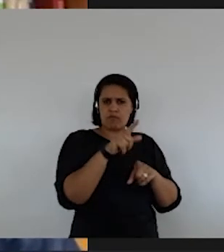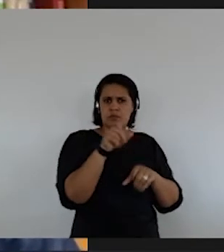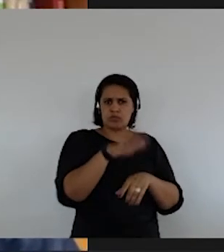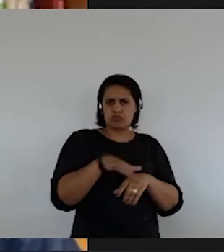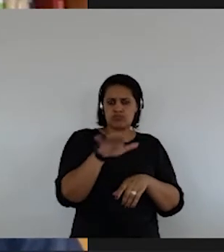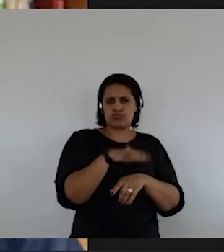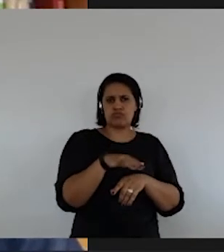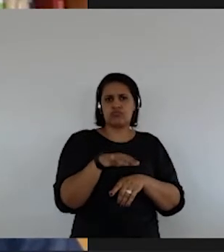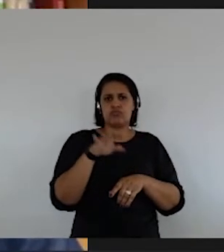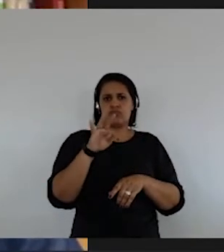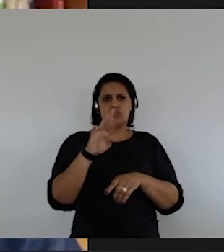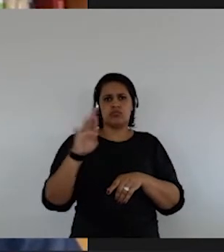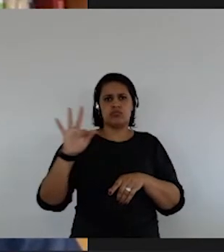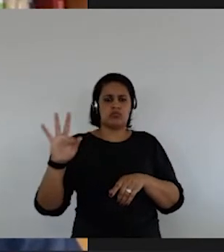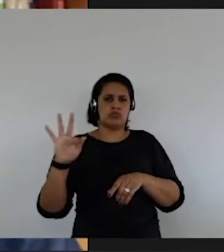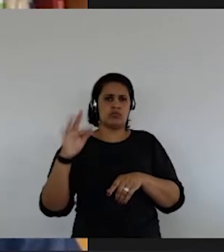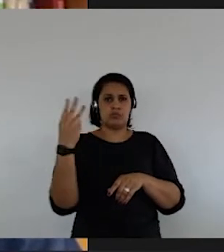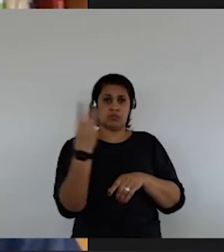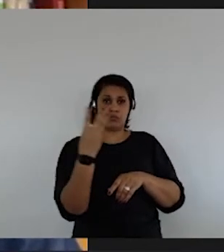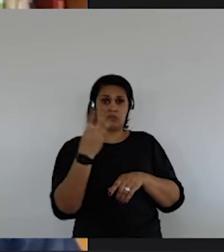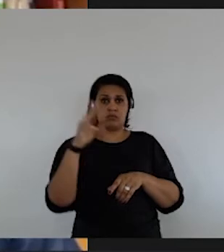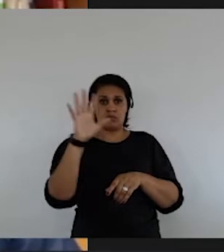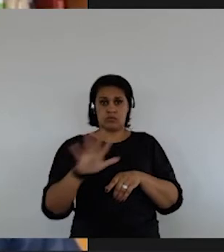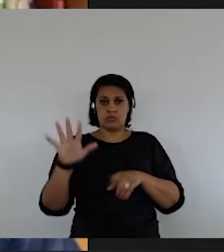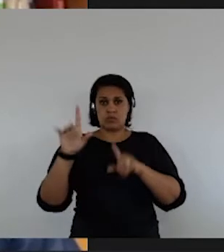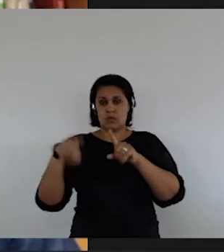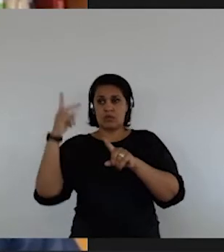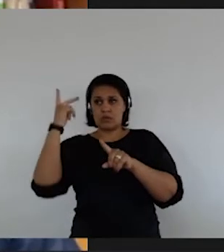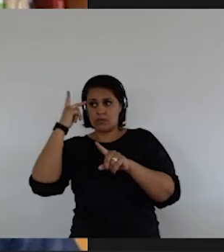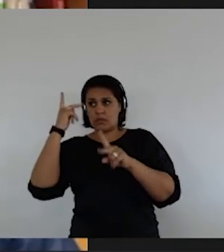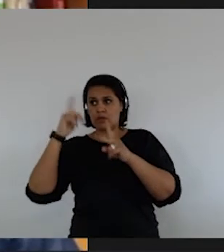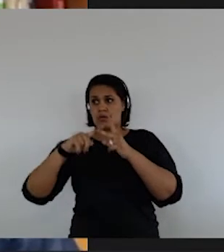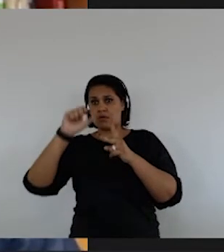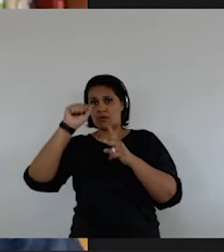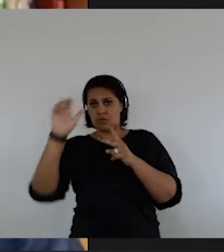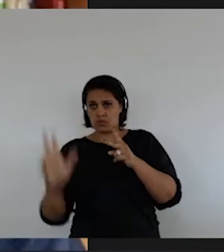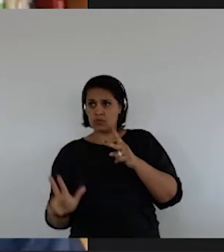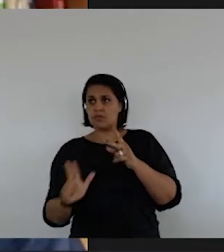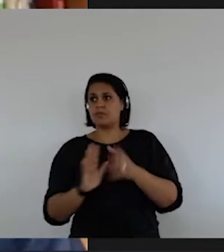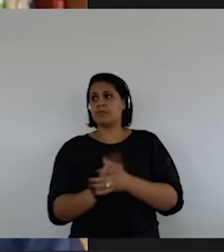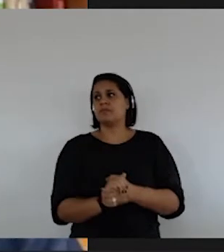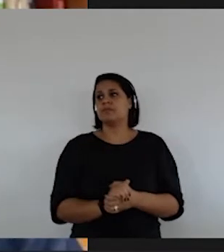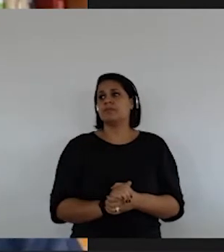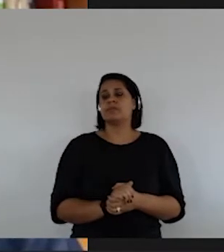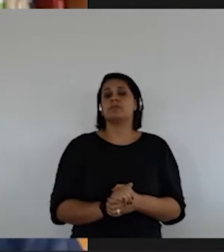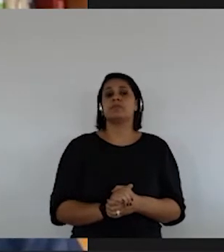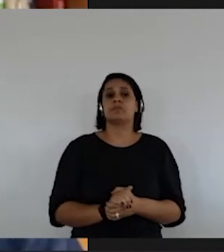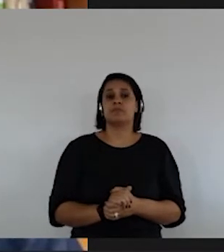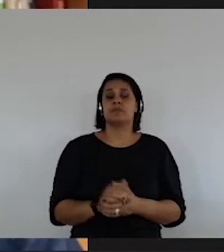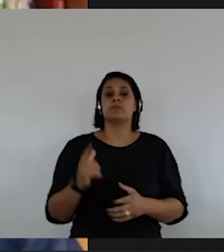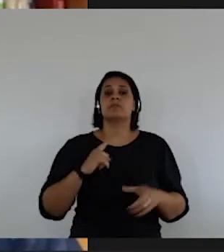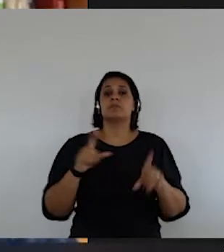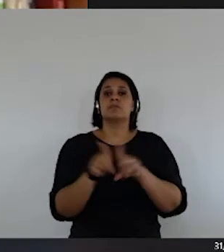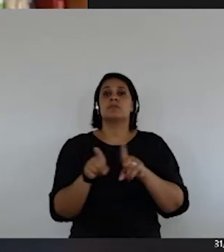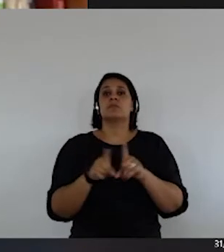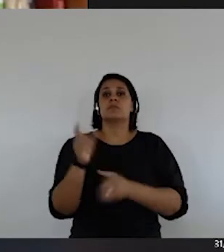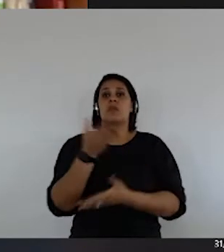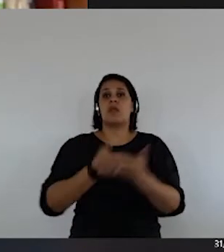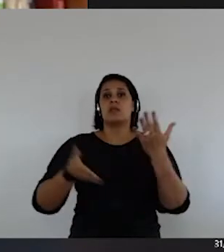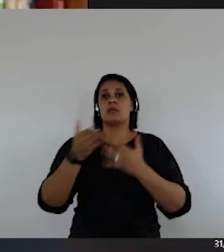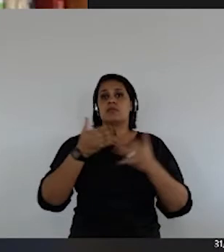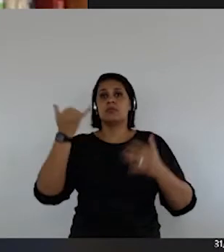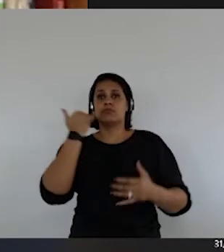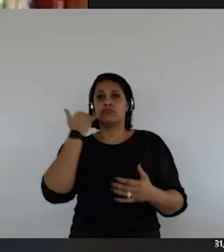da Terceira Região, que abarca os estados de São Paulo e Mato Grosso do Sul. Outro sim é o atendimento remoto por